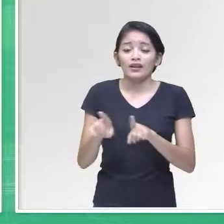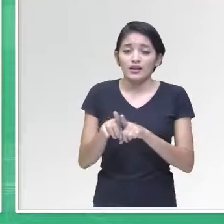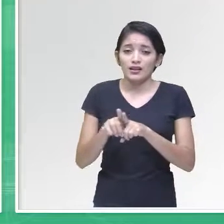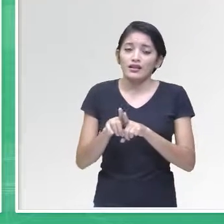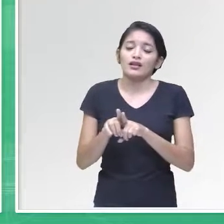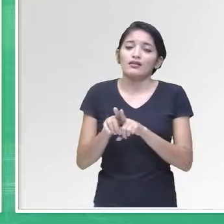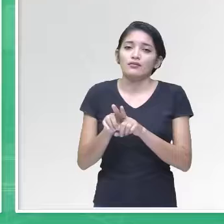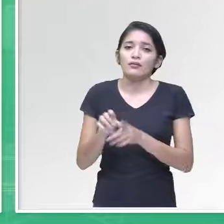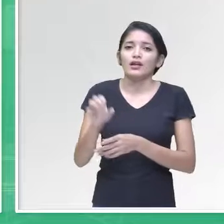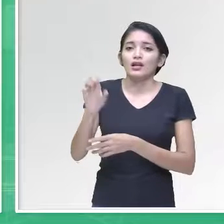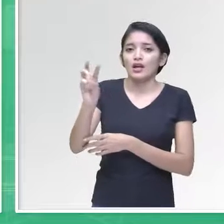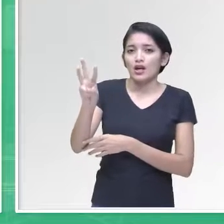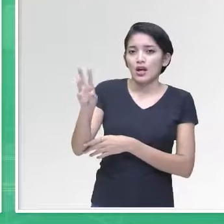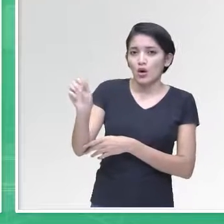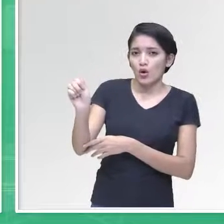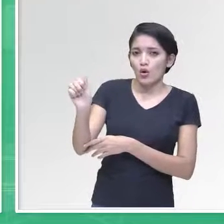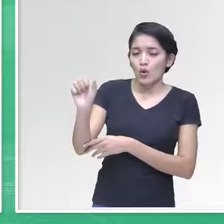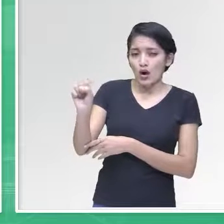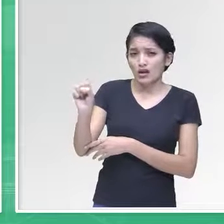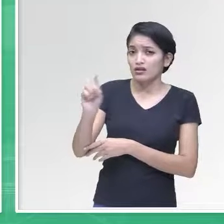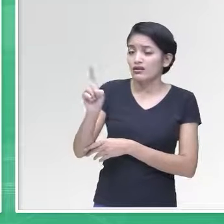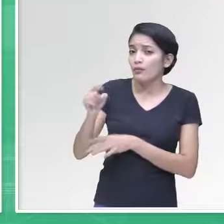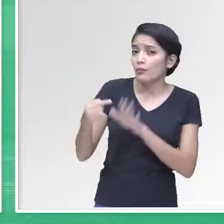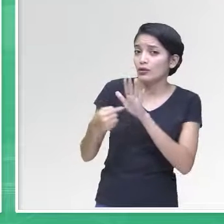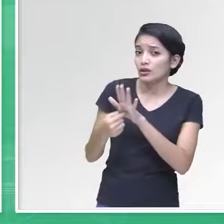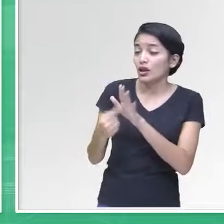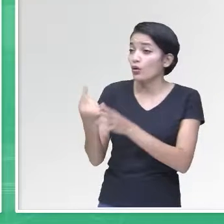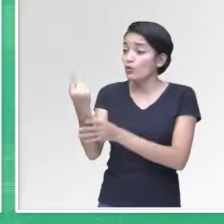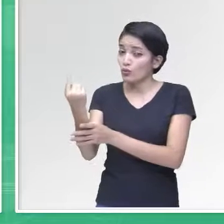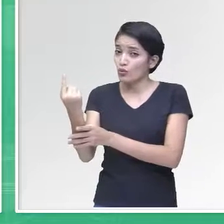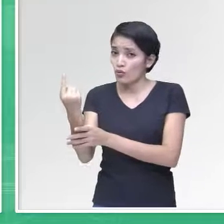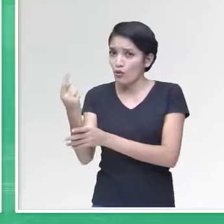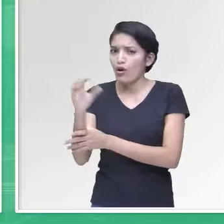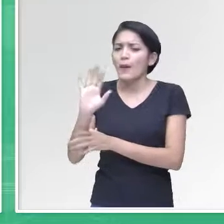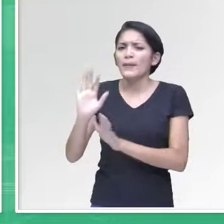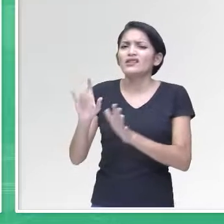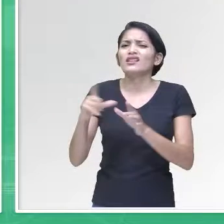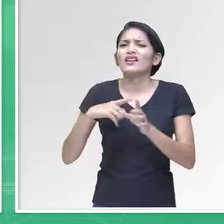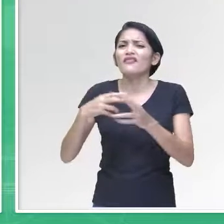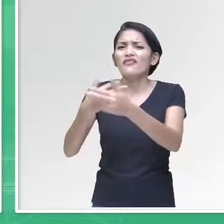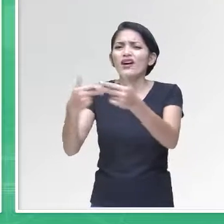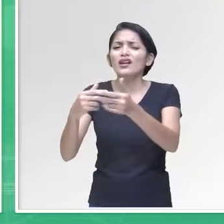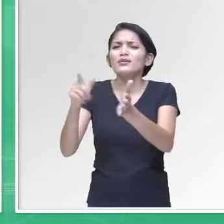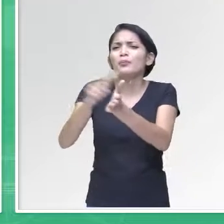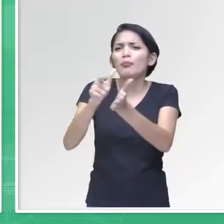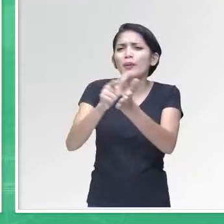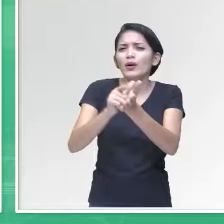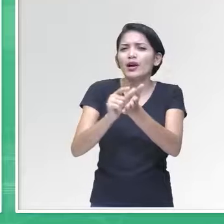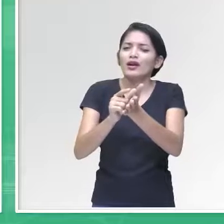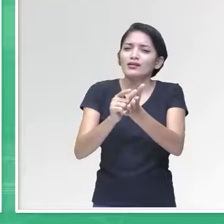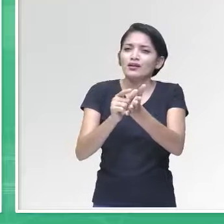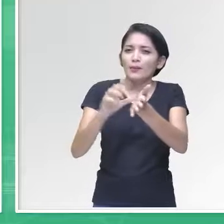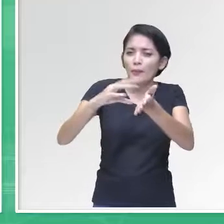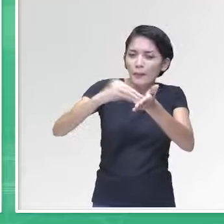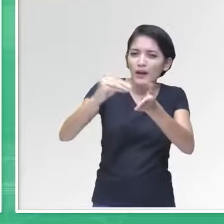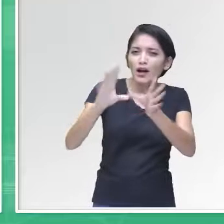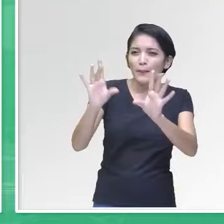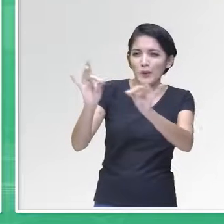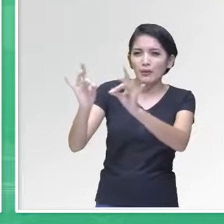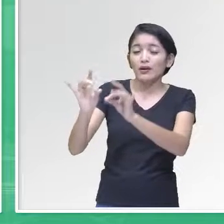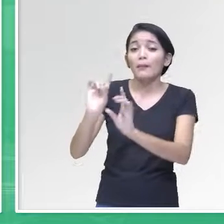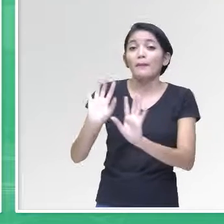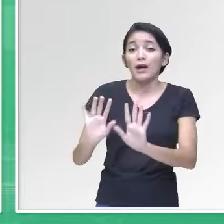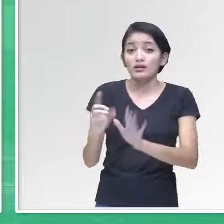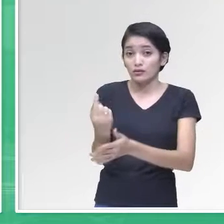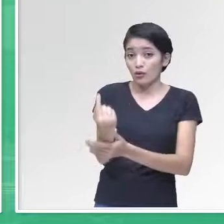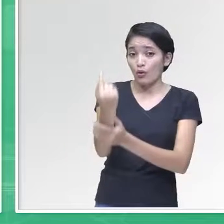post-it, ele não está demonstrando mais de um. Por mais que tenha várias folhinhas, mas é só um, tá?